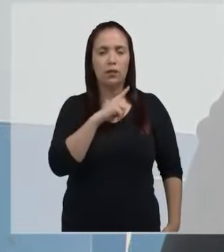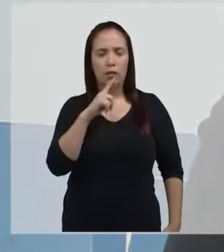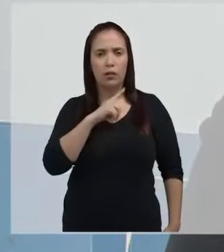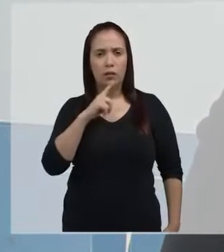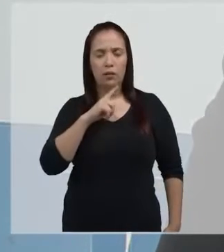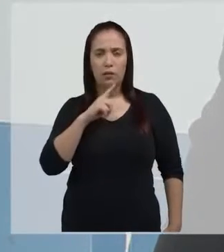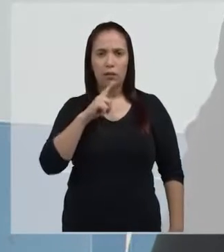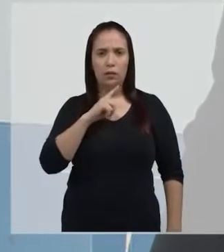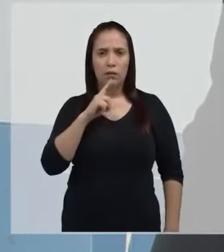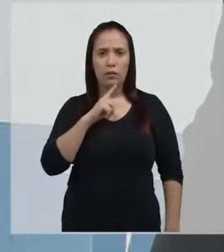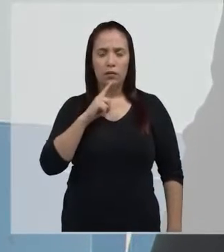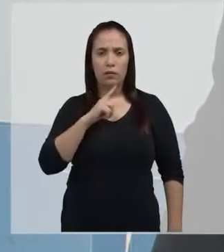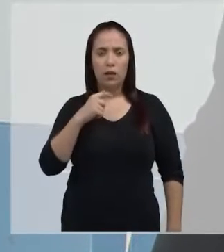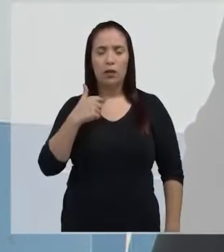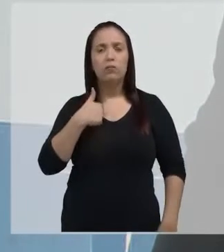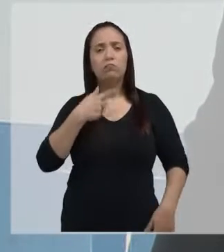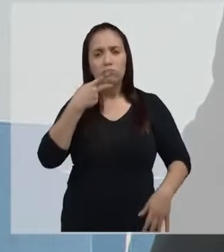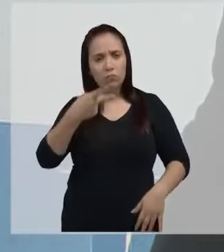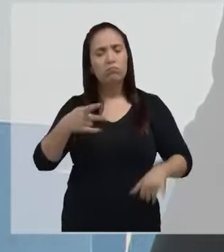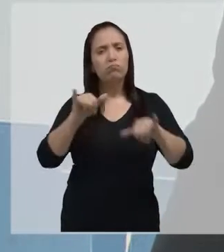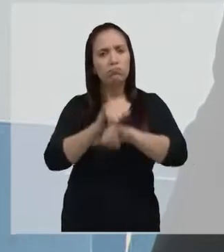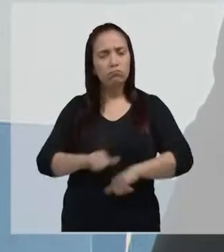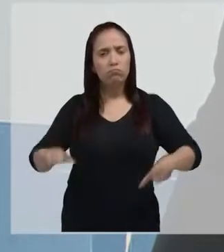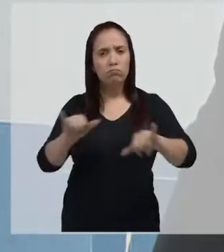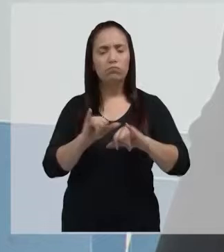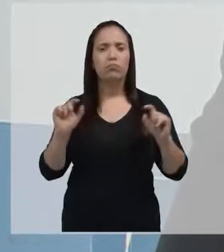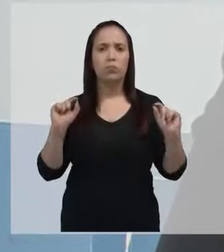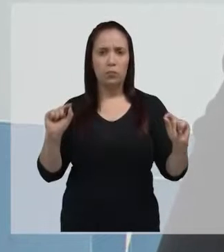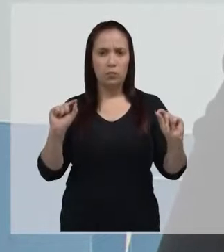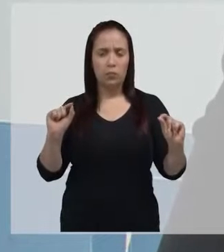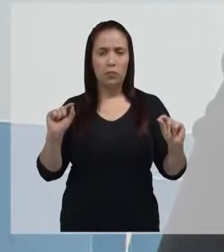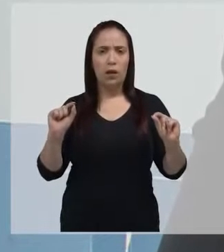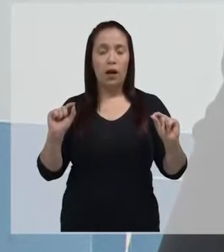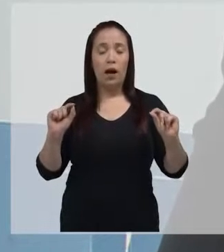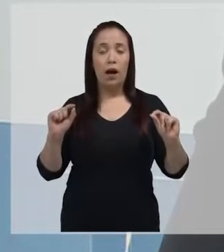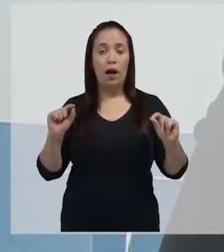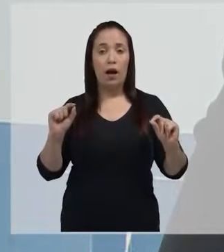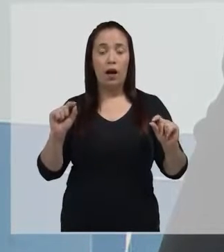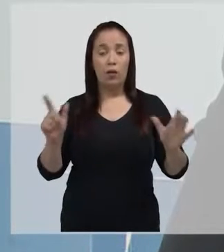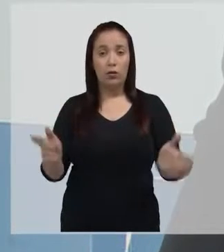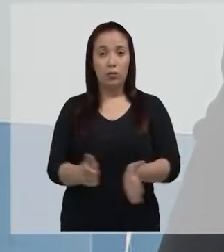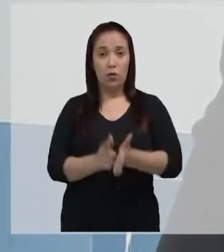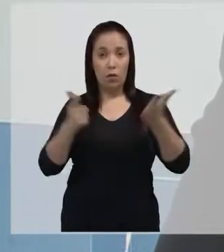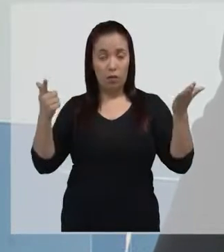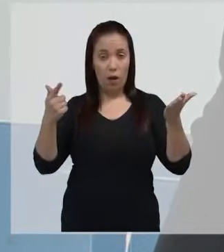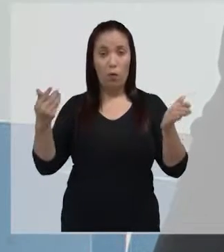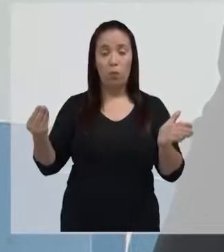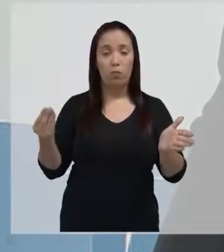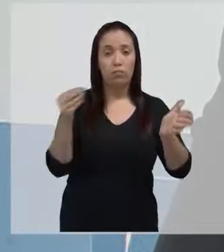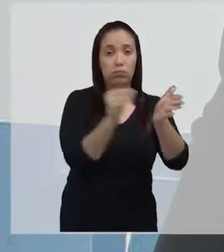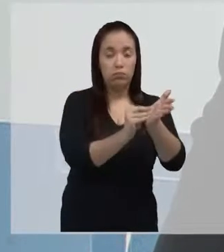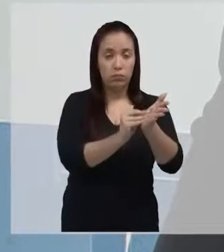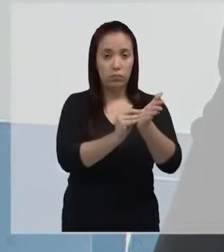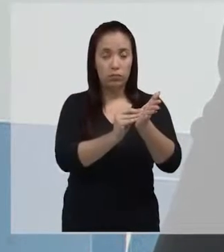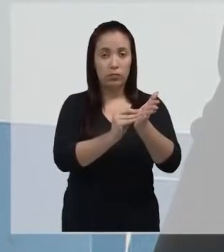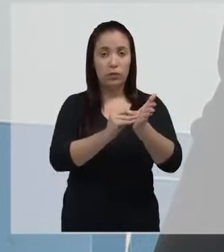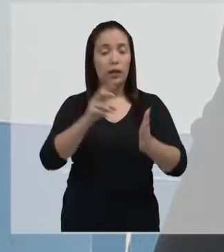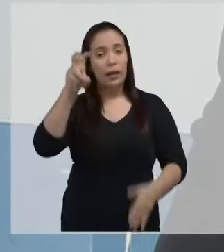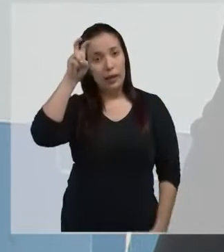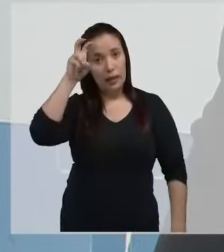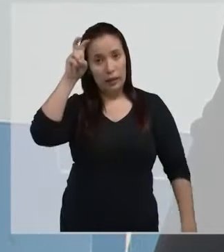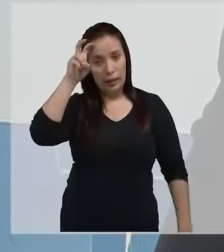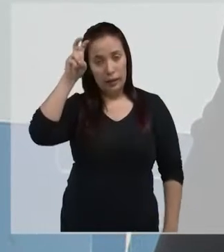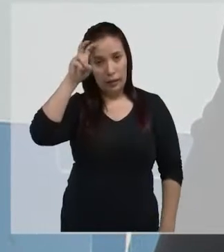falar, mas eu vou insistir em falar. Primeira página do Jornal Estado de